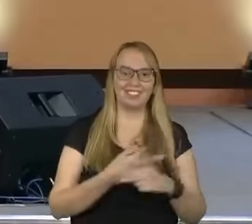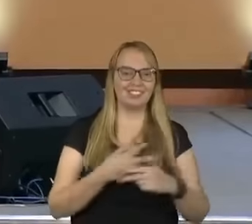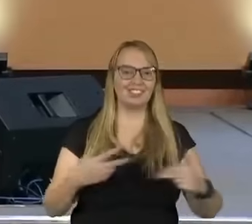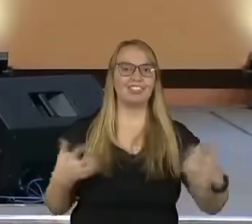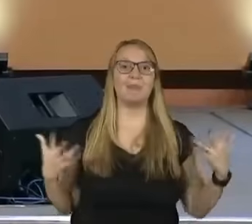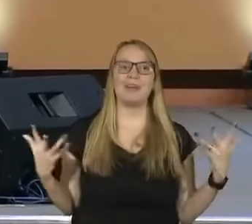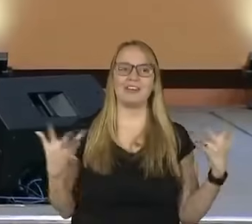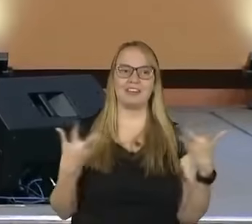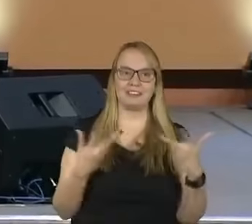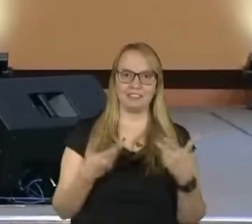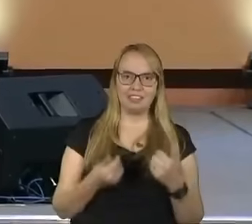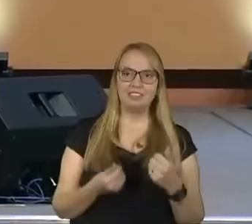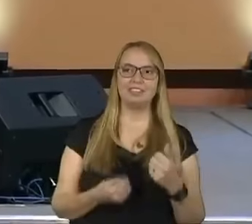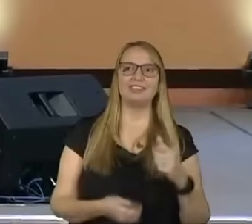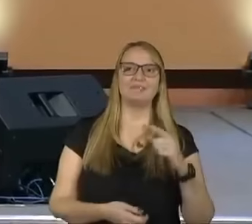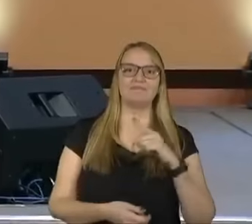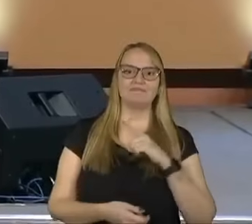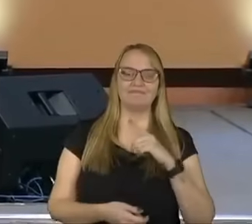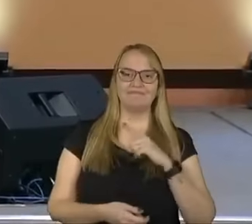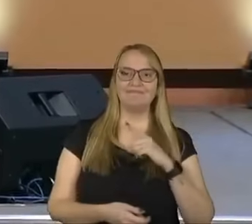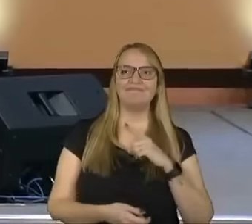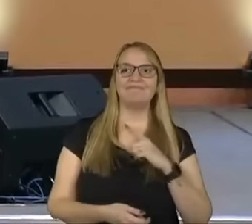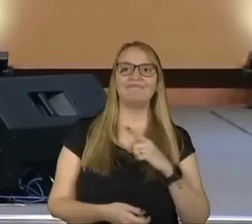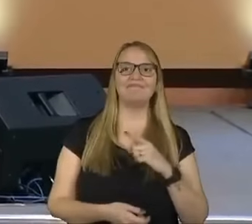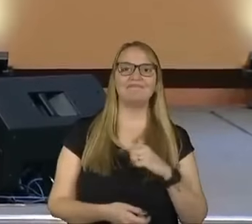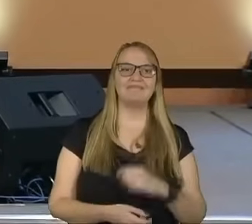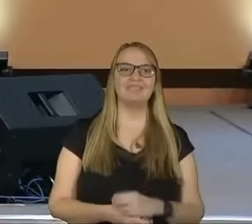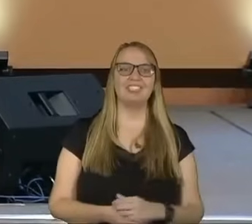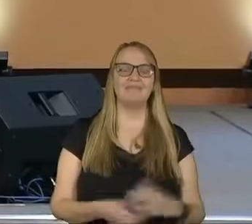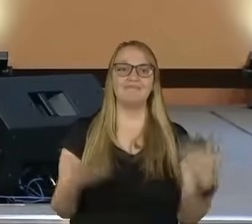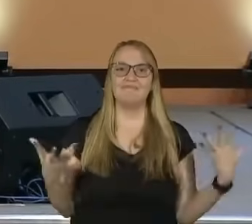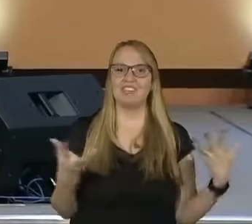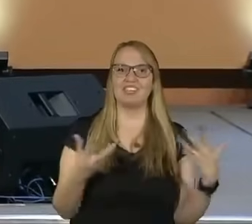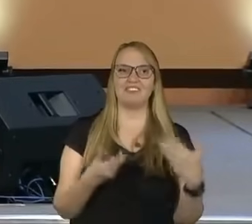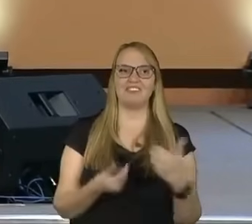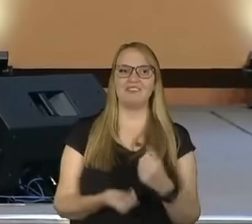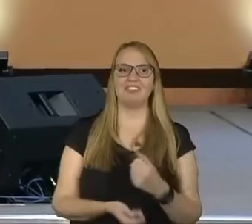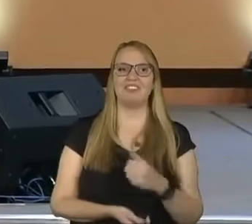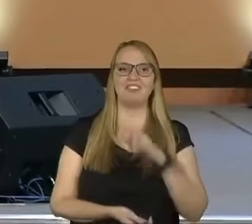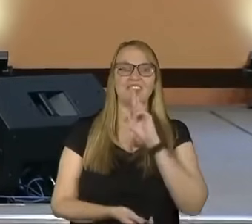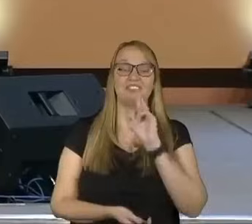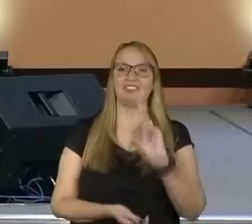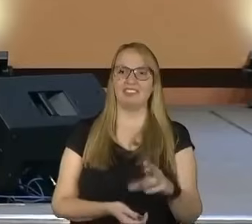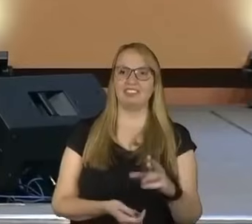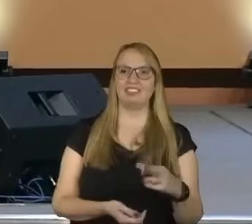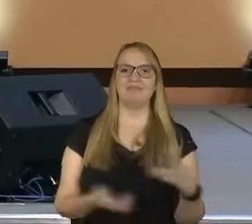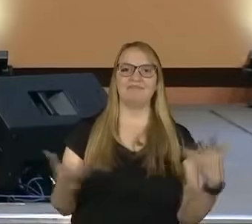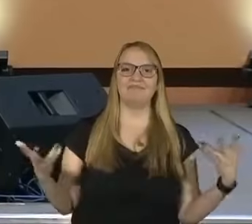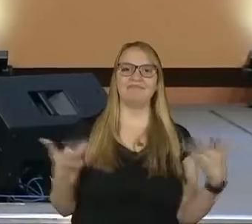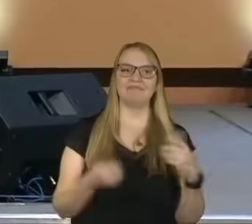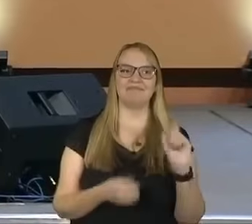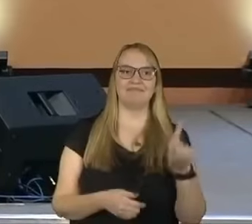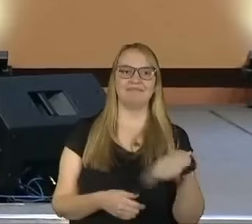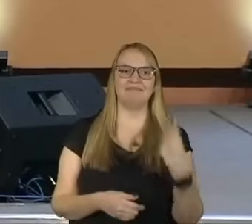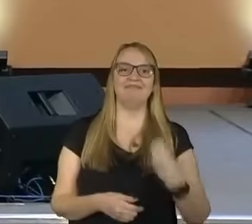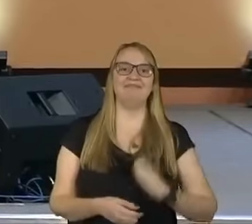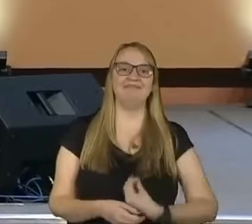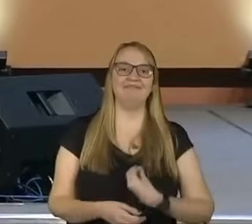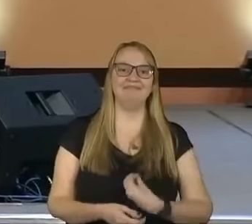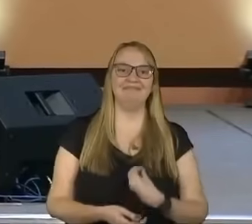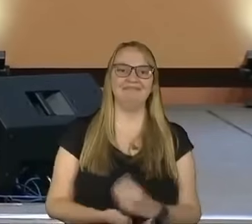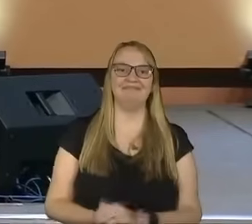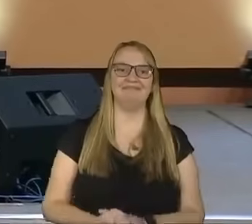ela ela tem um efeito extraordinário não é na nossa